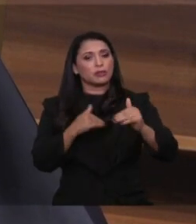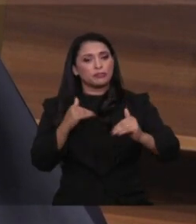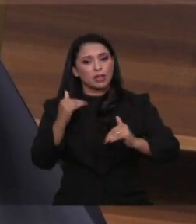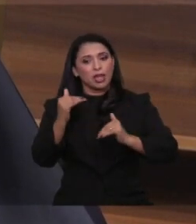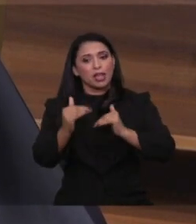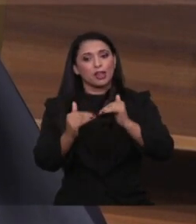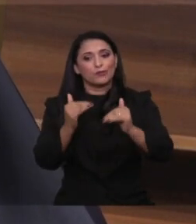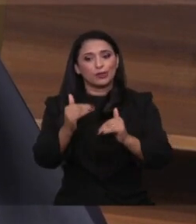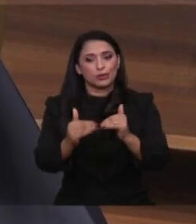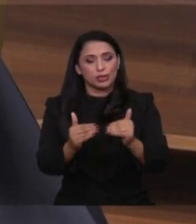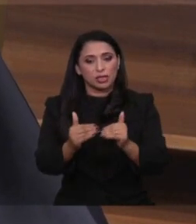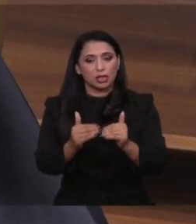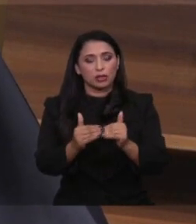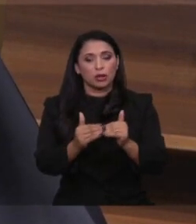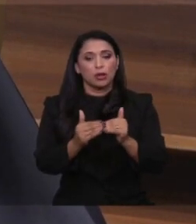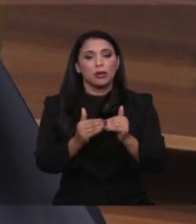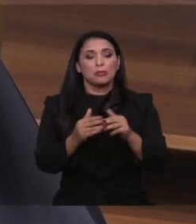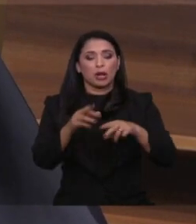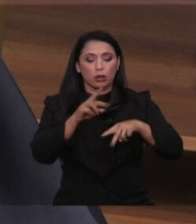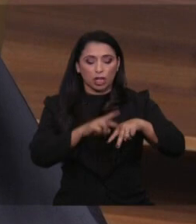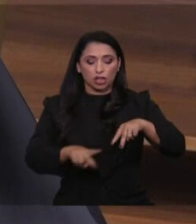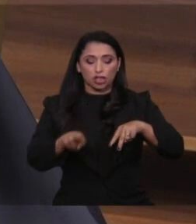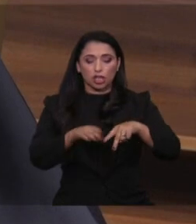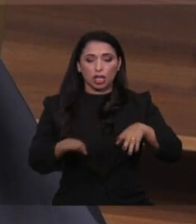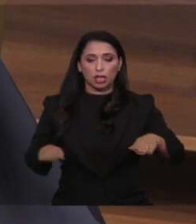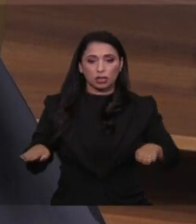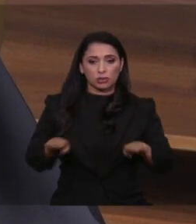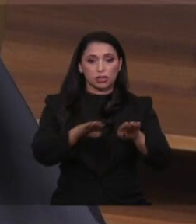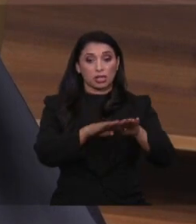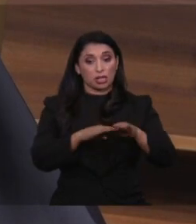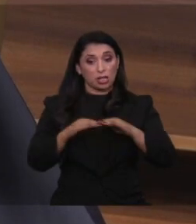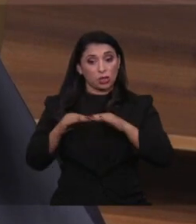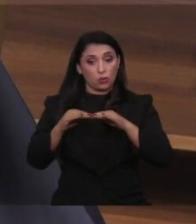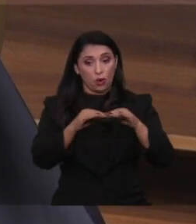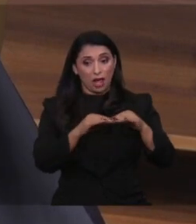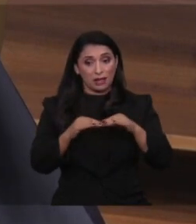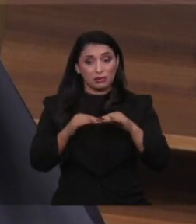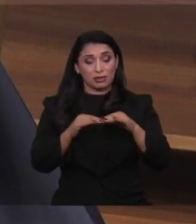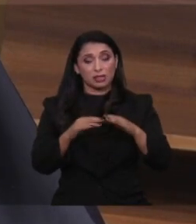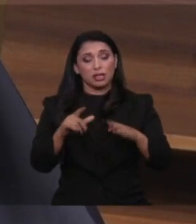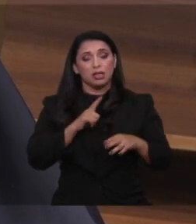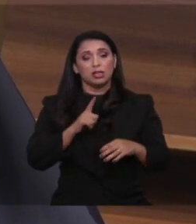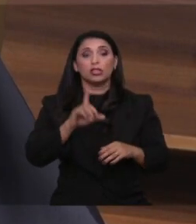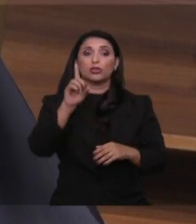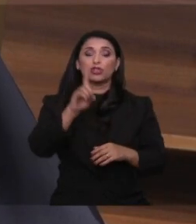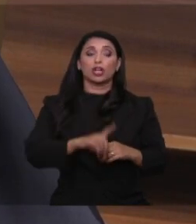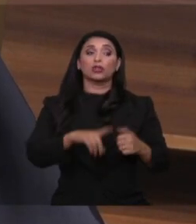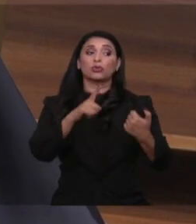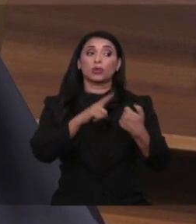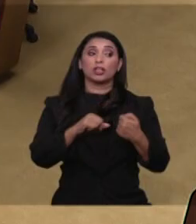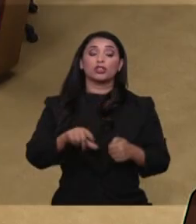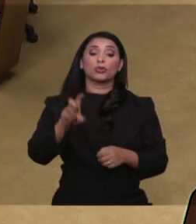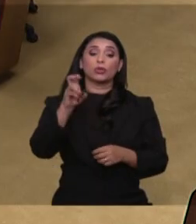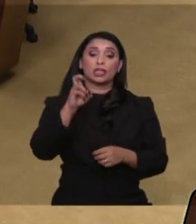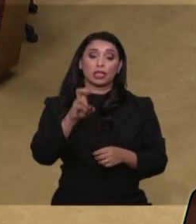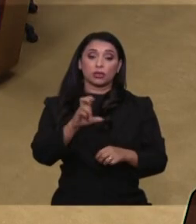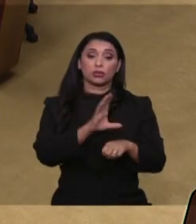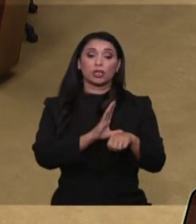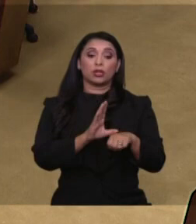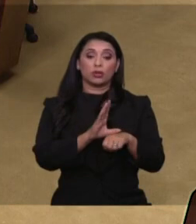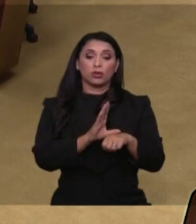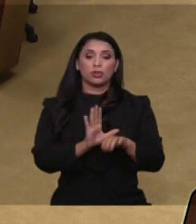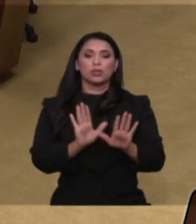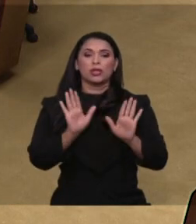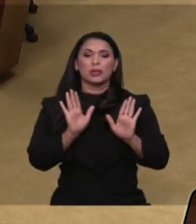uma igualdade de gênero, não só de direito, lá do artigo 5º da Constituição, mas